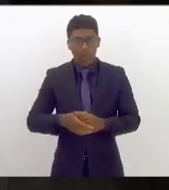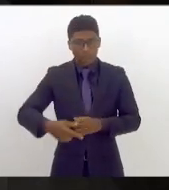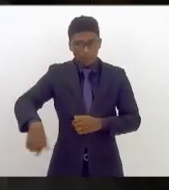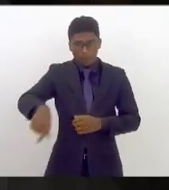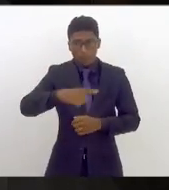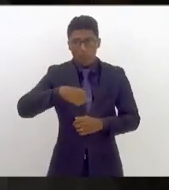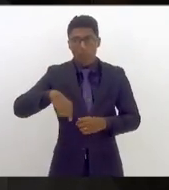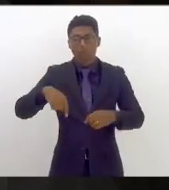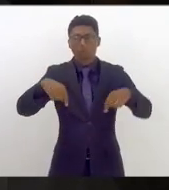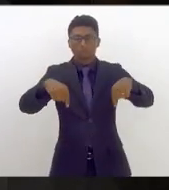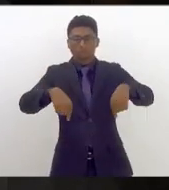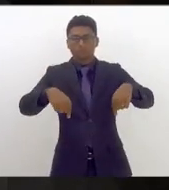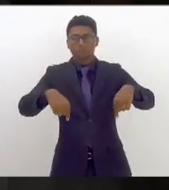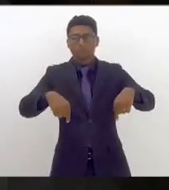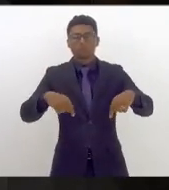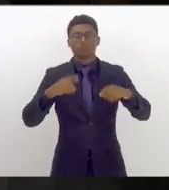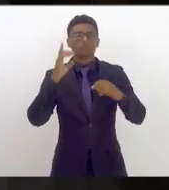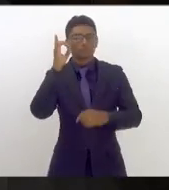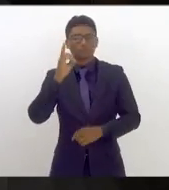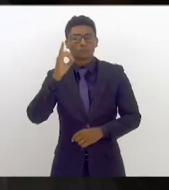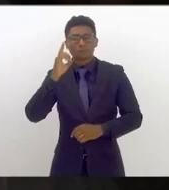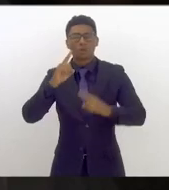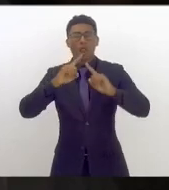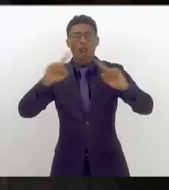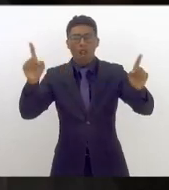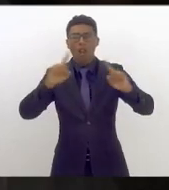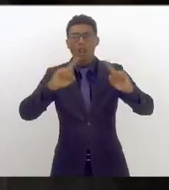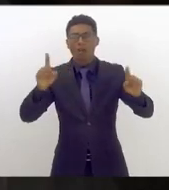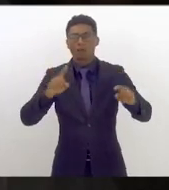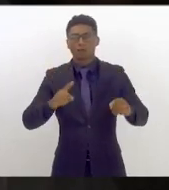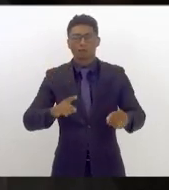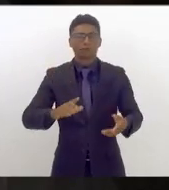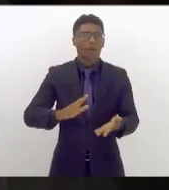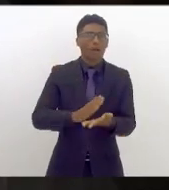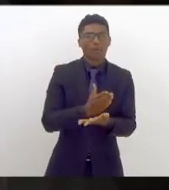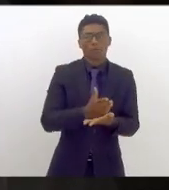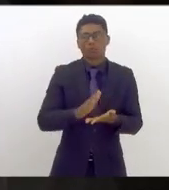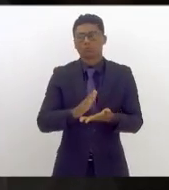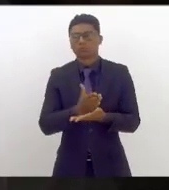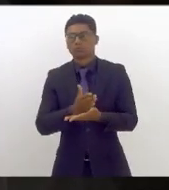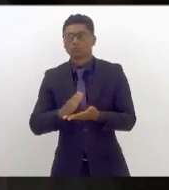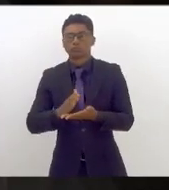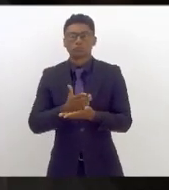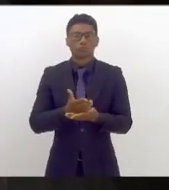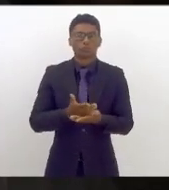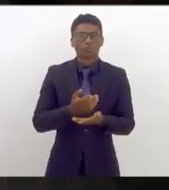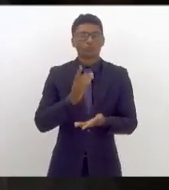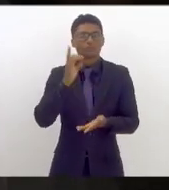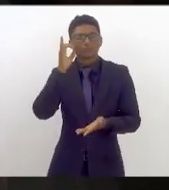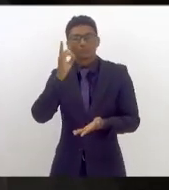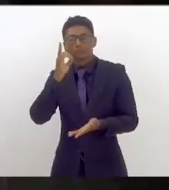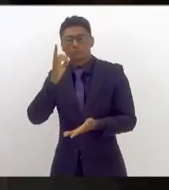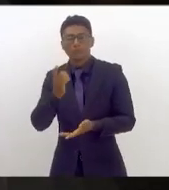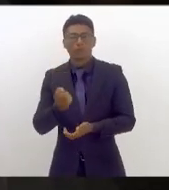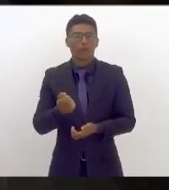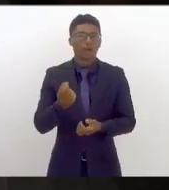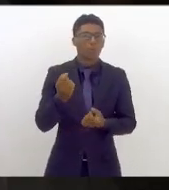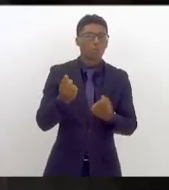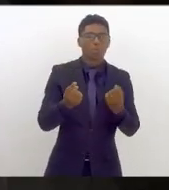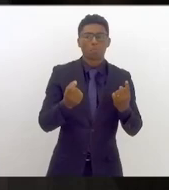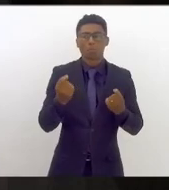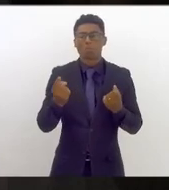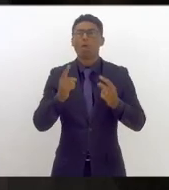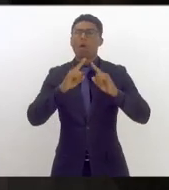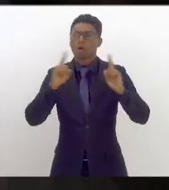aqui. Quer dizer, quando digo nós, alguns poucos parlamentares. As